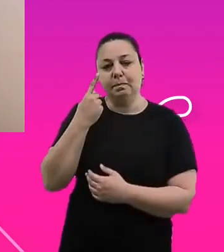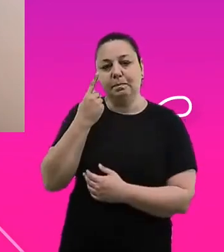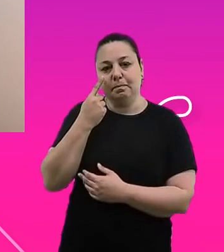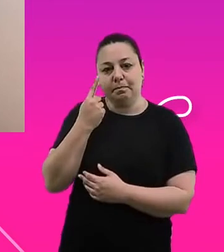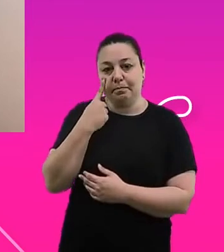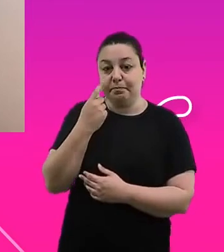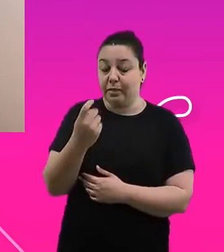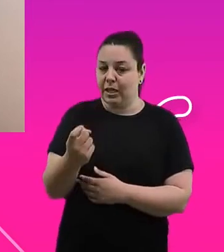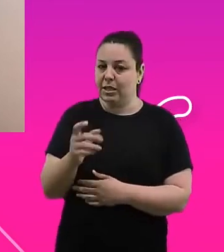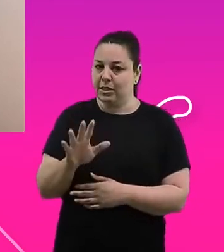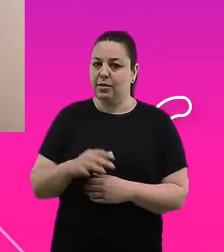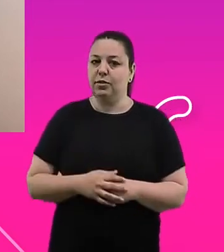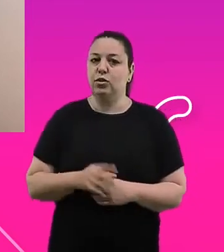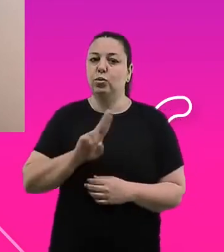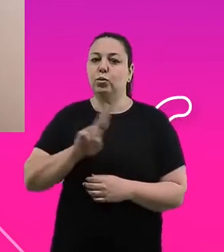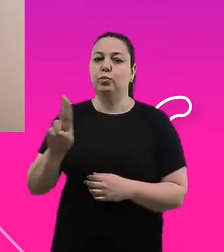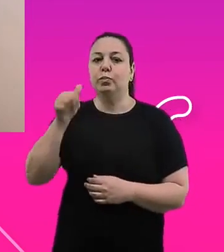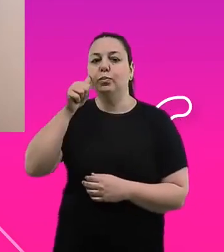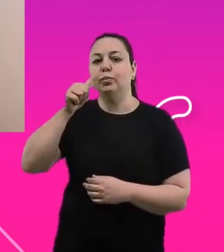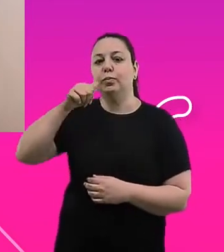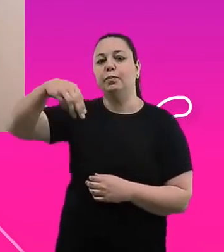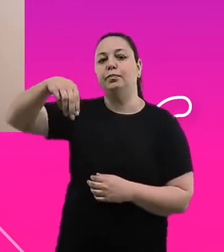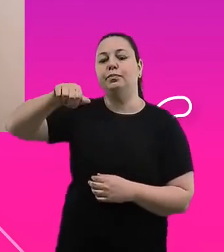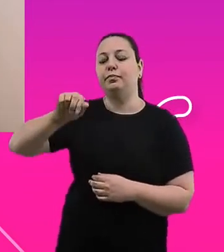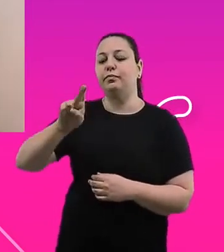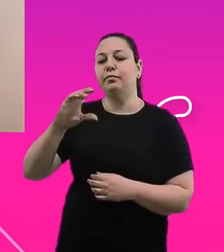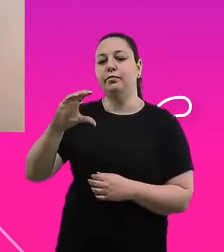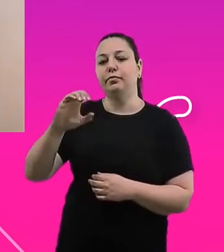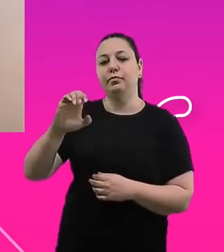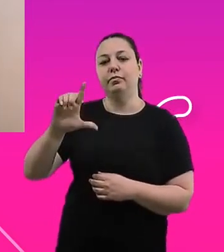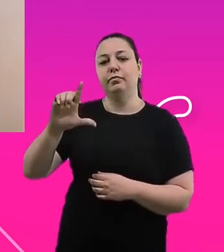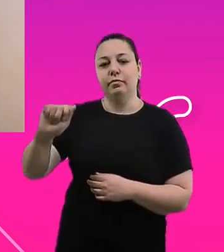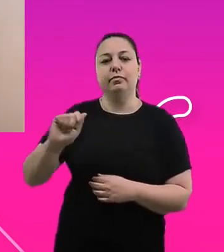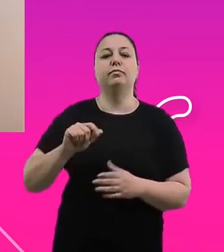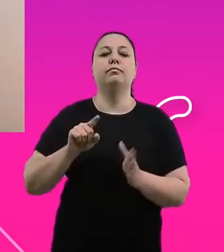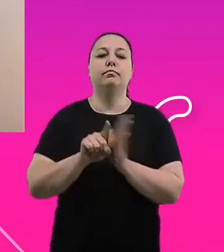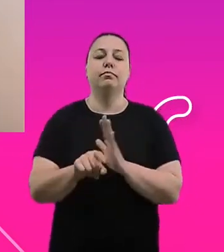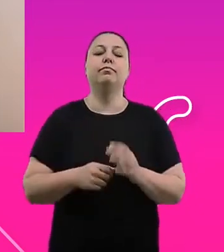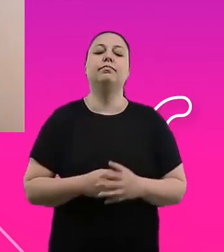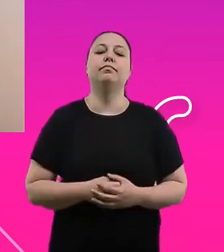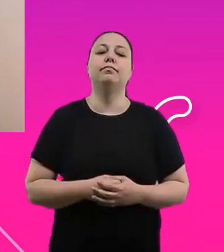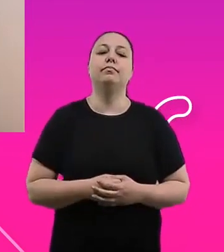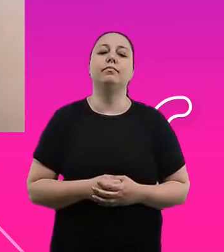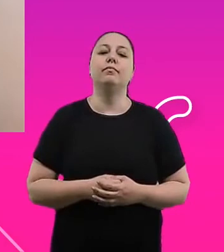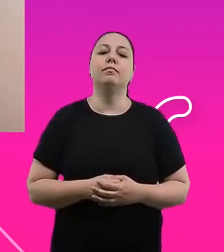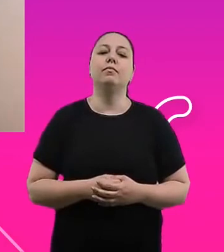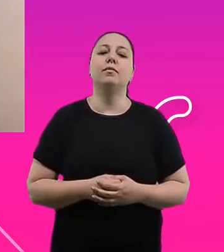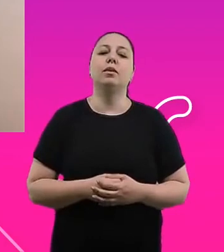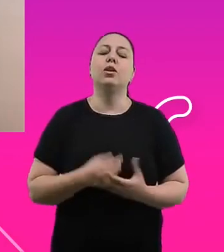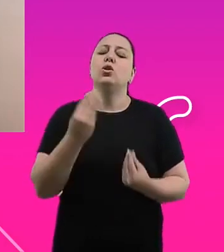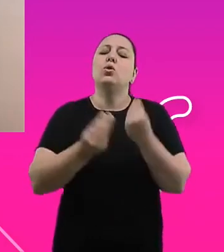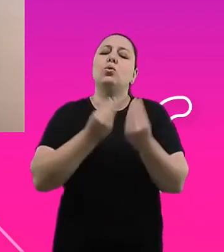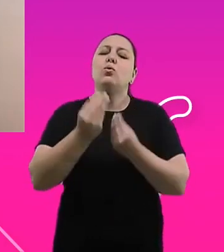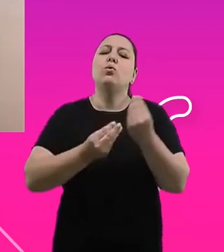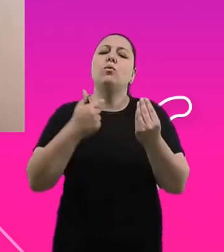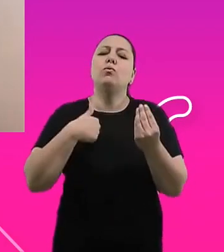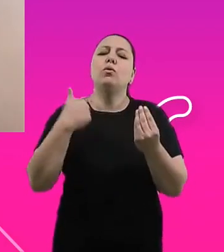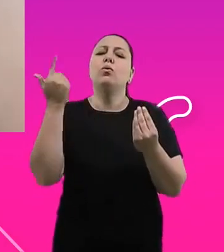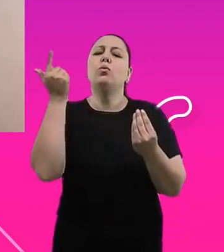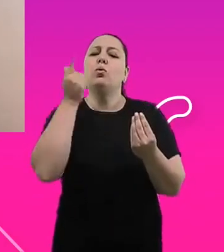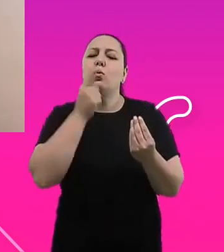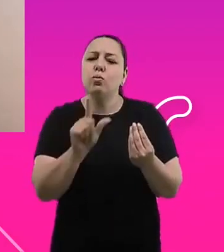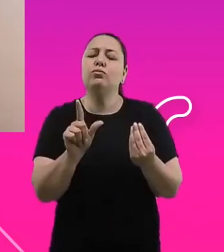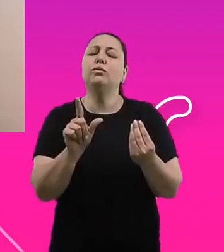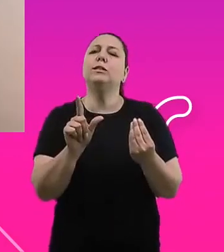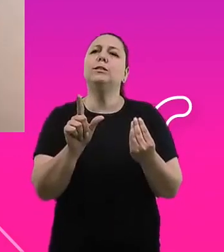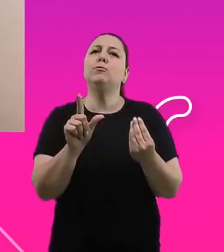prática, que é da Marcela. Como que a gente pode adotar o slow content em mídias sociais que trabalham com